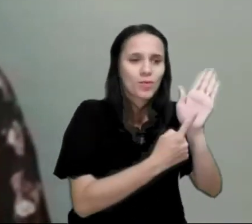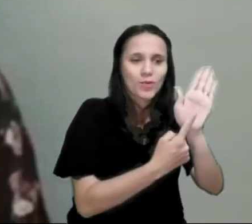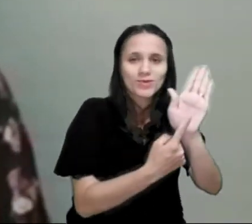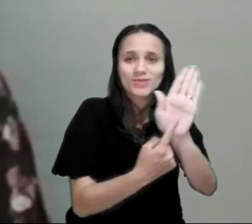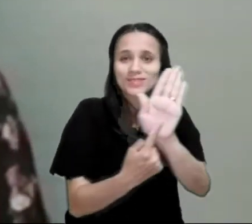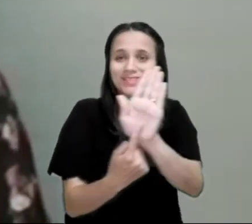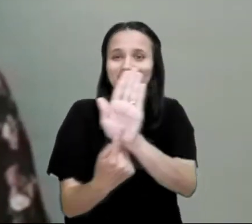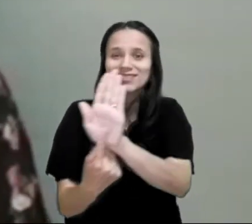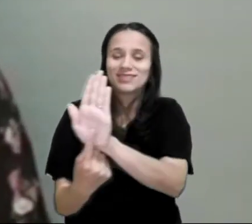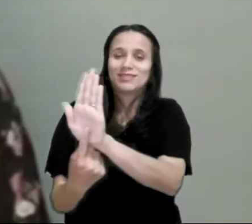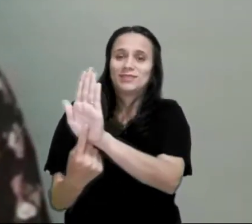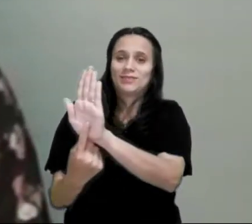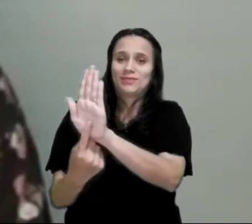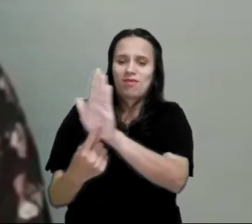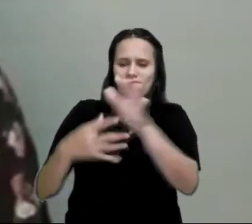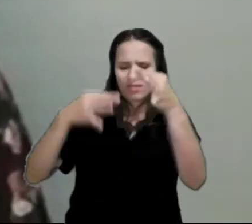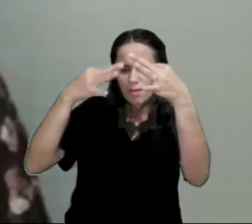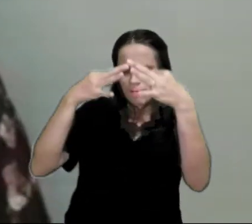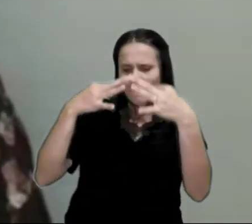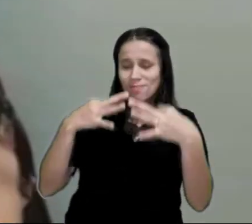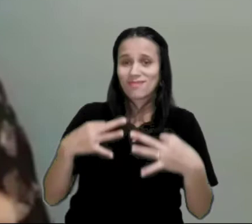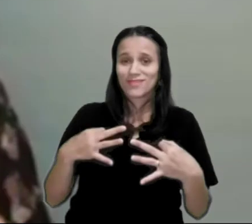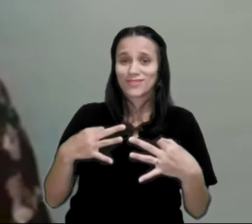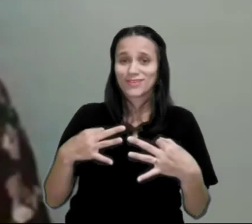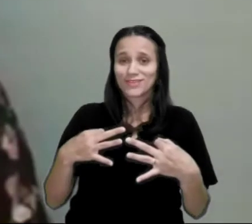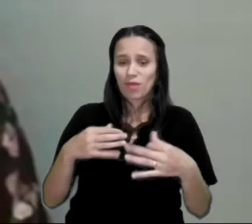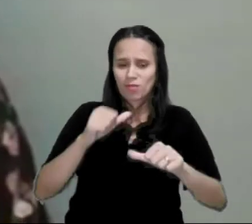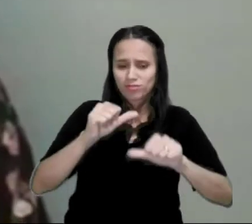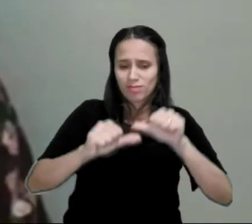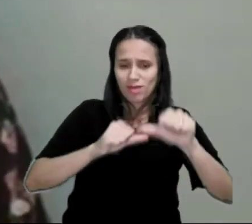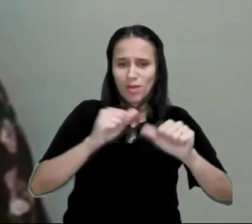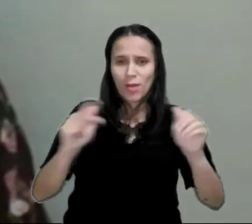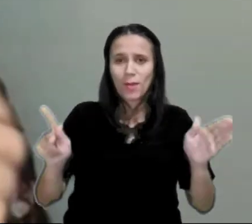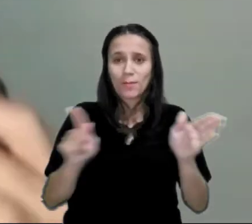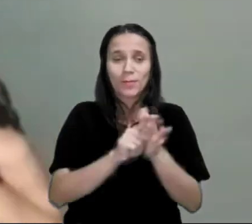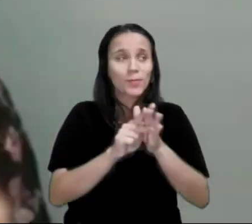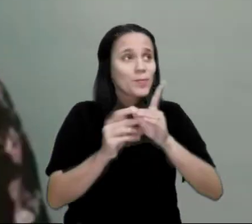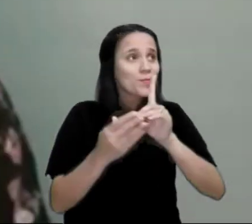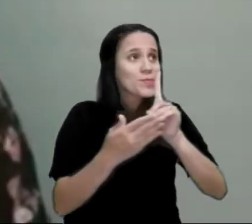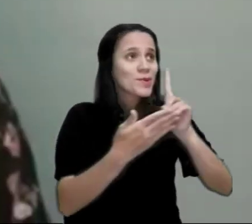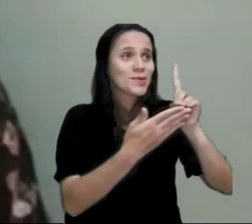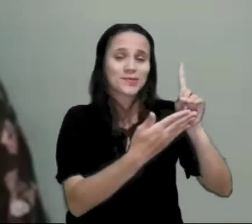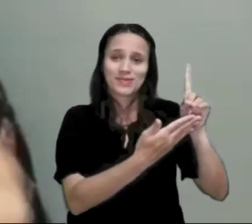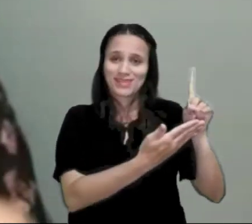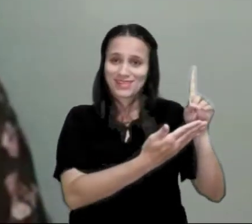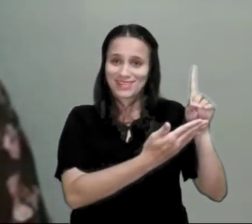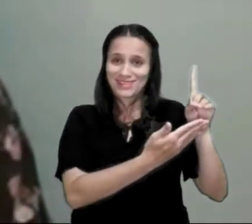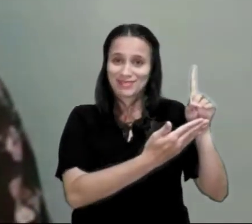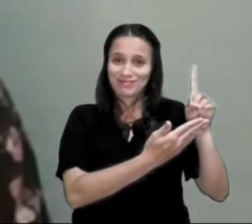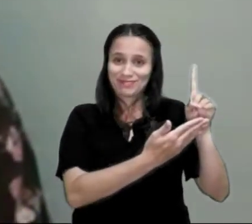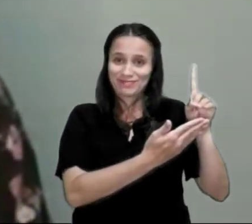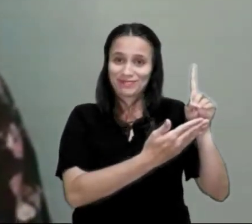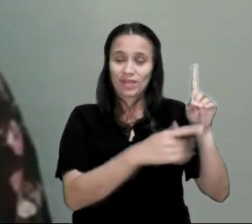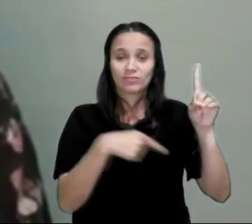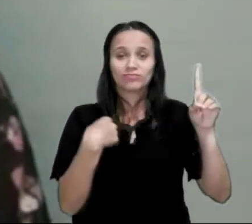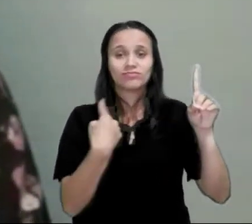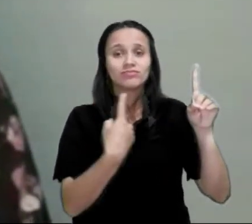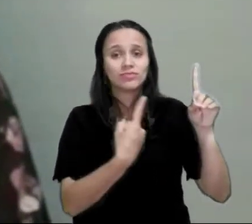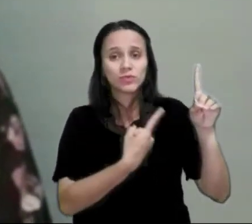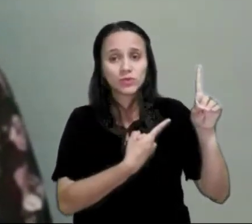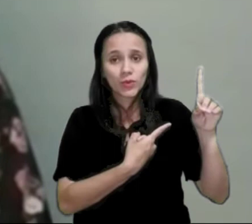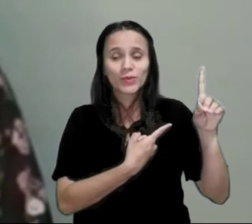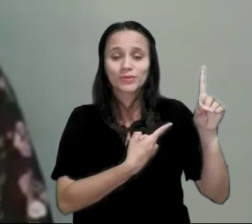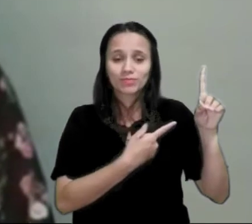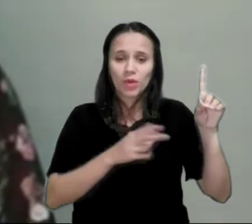para que nós demonstremos que provém dele, a perfeição vem dele, a transformação vem dele, e